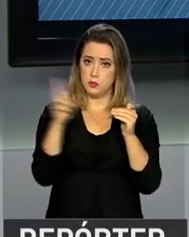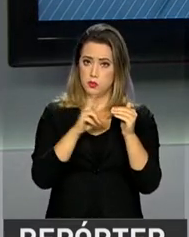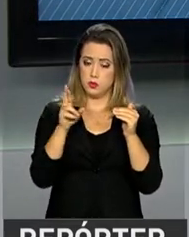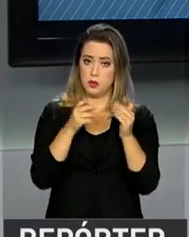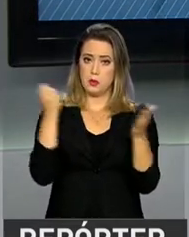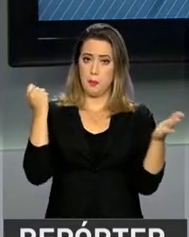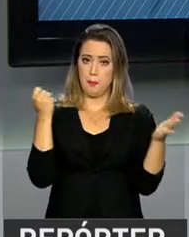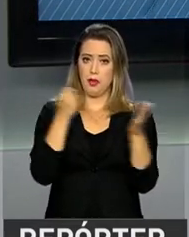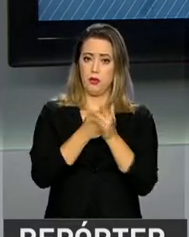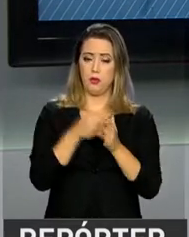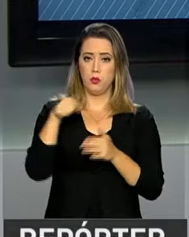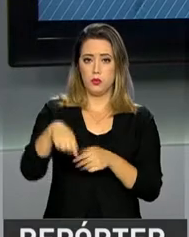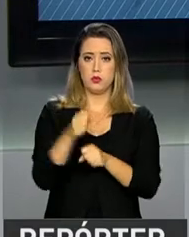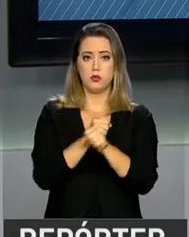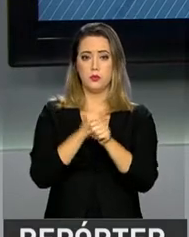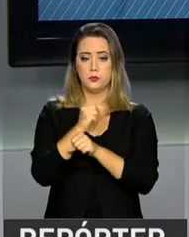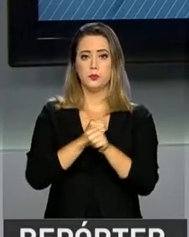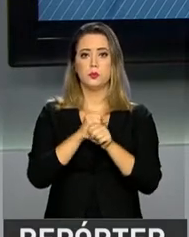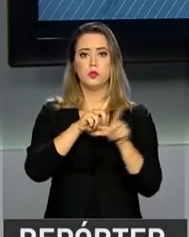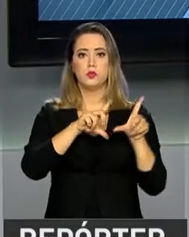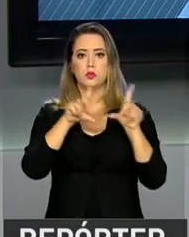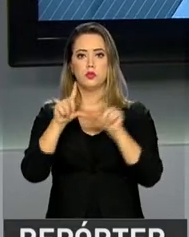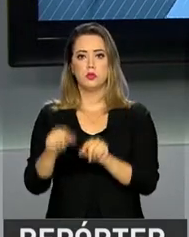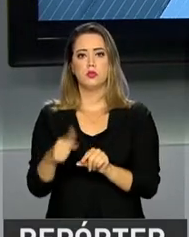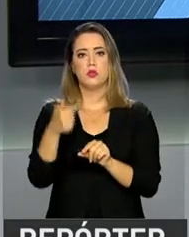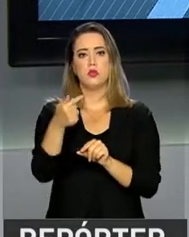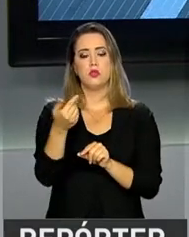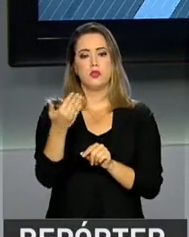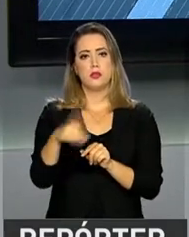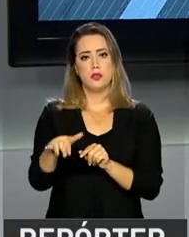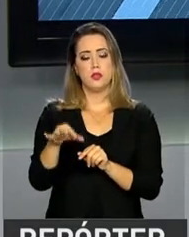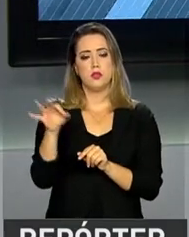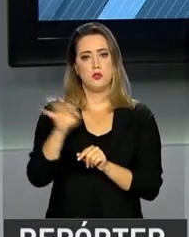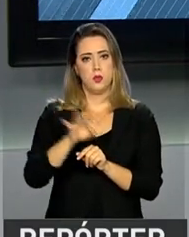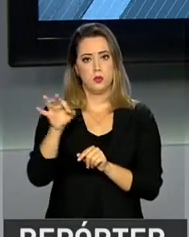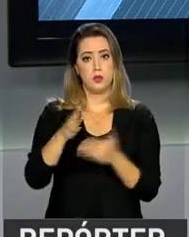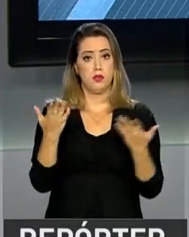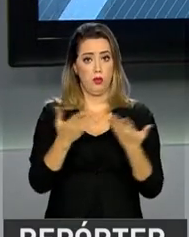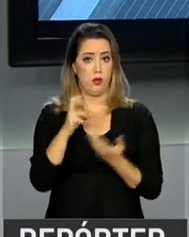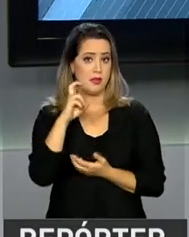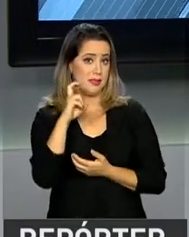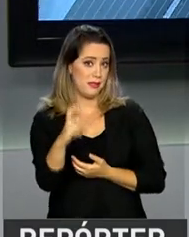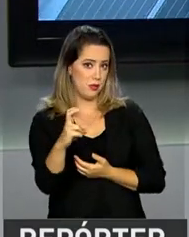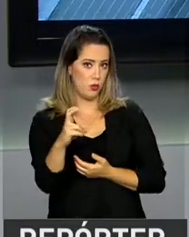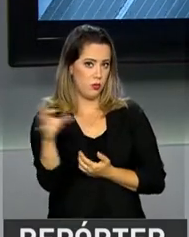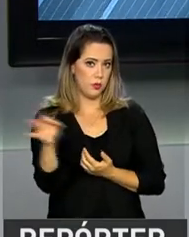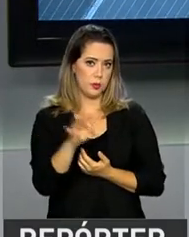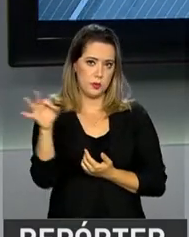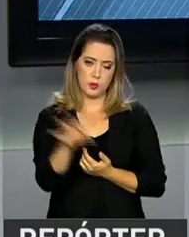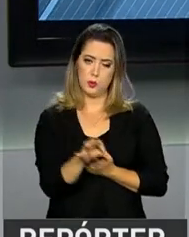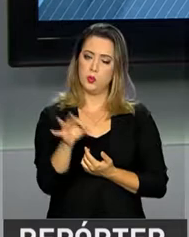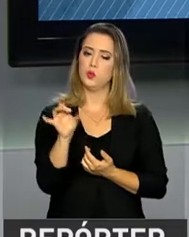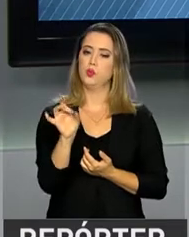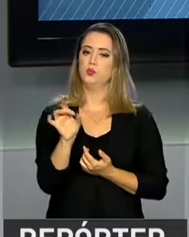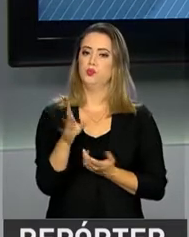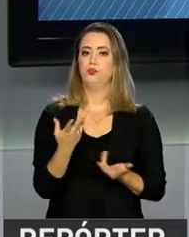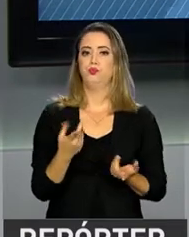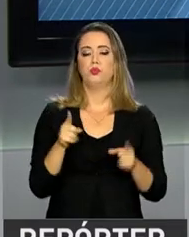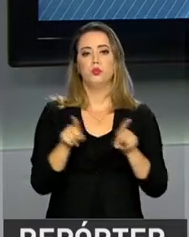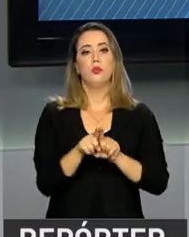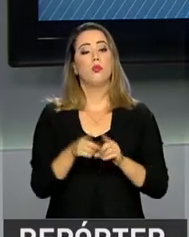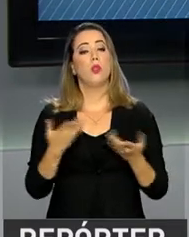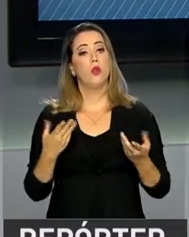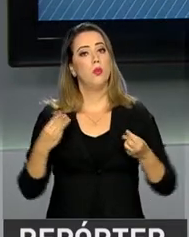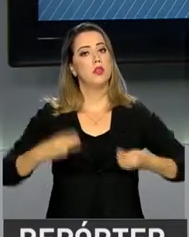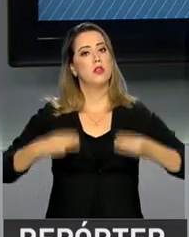a ser pago em 2017 foi reduzido de sete e meio para 5% a estimativa do ministério da fazenda é que é